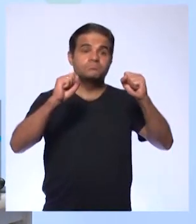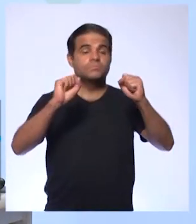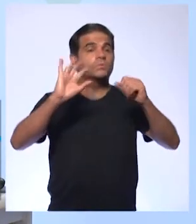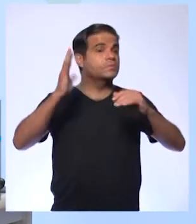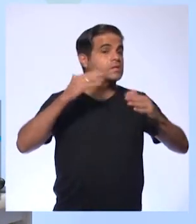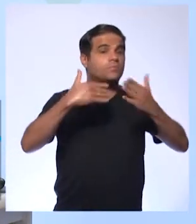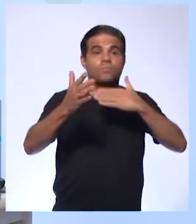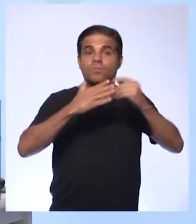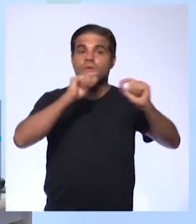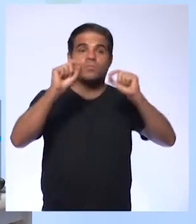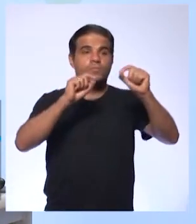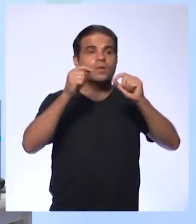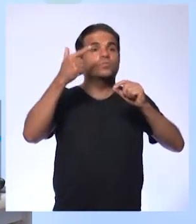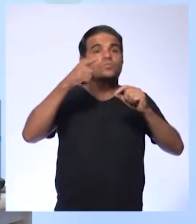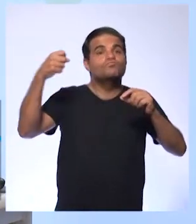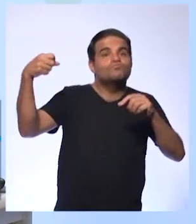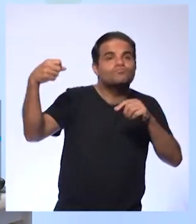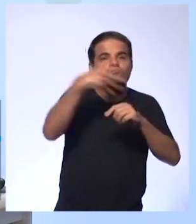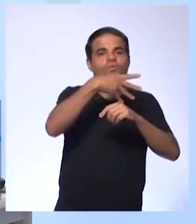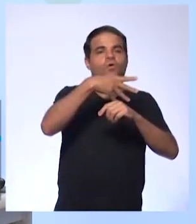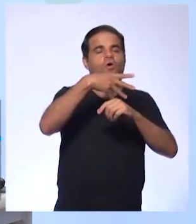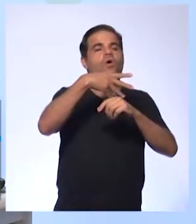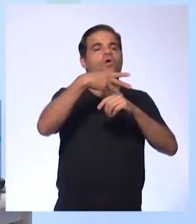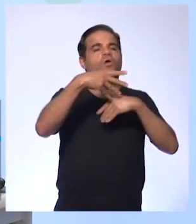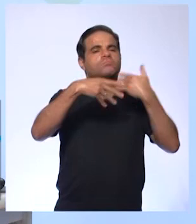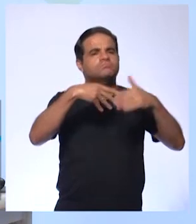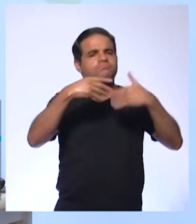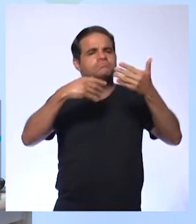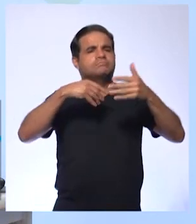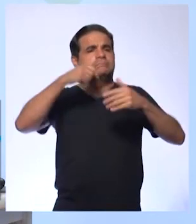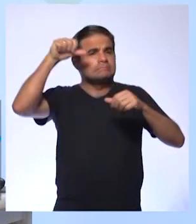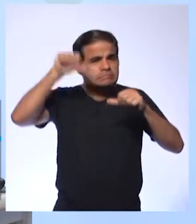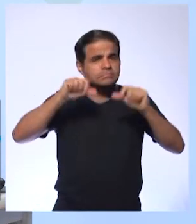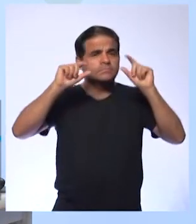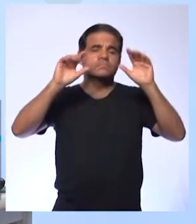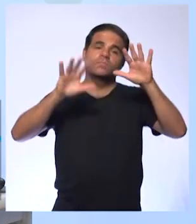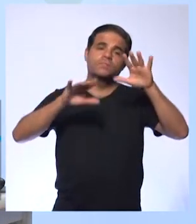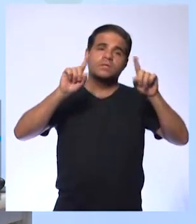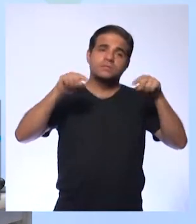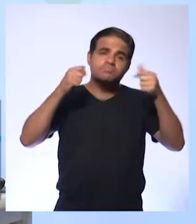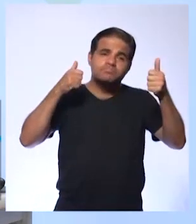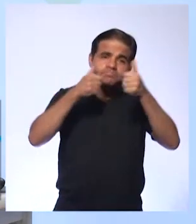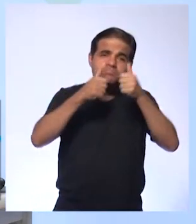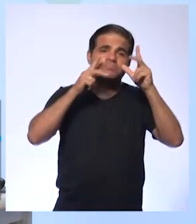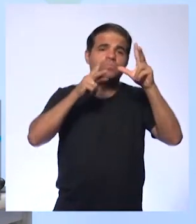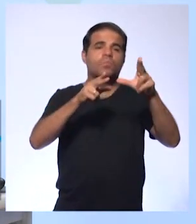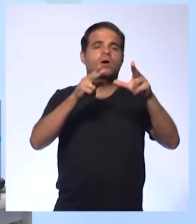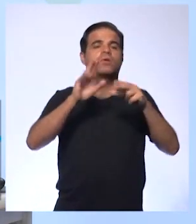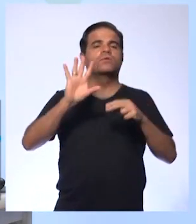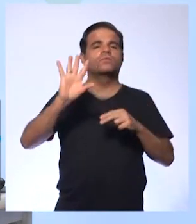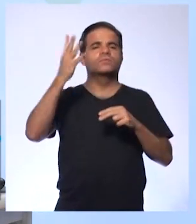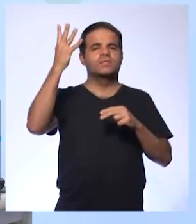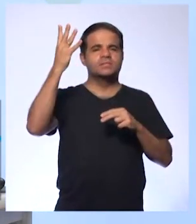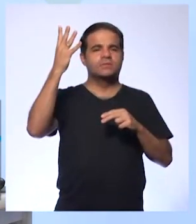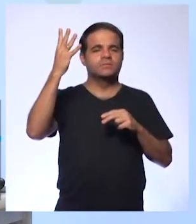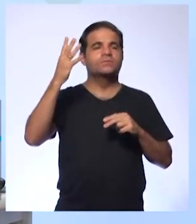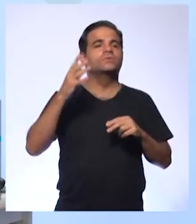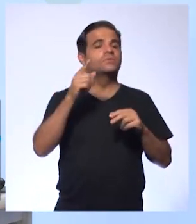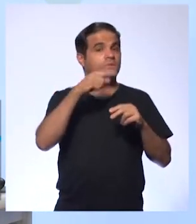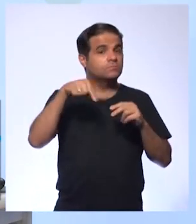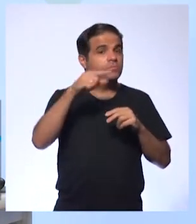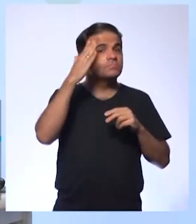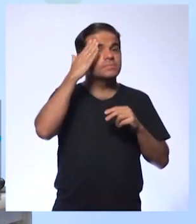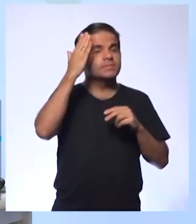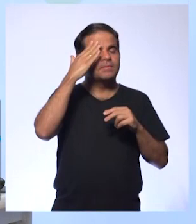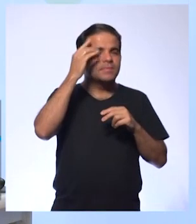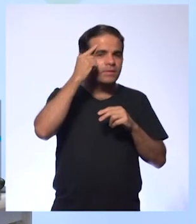qualquer momento, um outro novo tsunami de proporções, talvez não igual, mas bem próximo do que aconteceu. Tá? Então, só para vocês